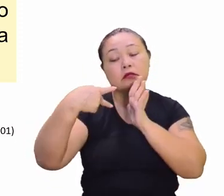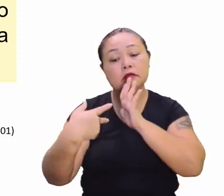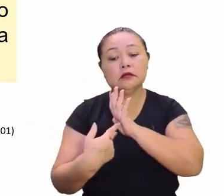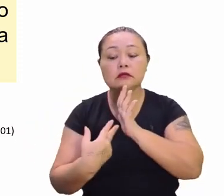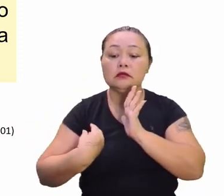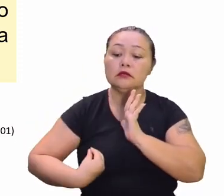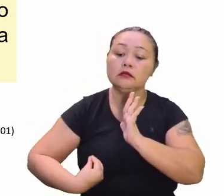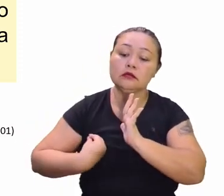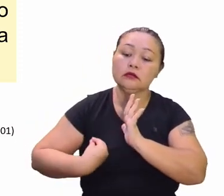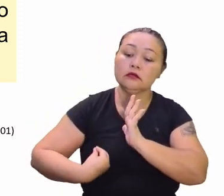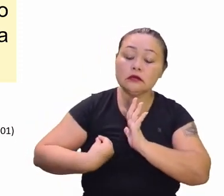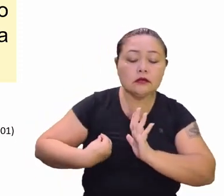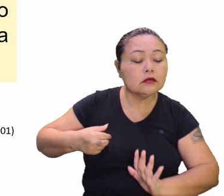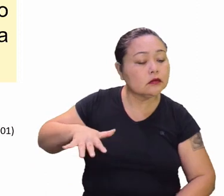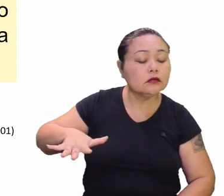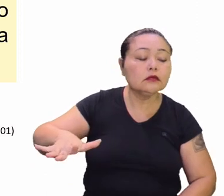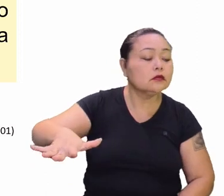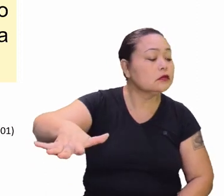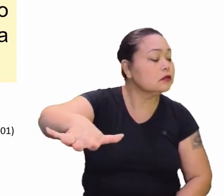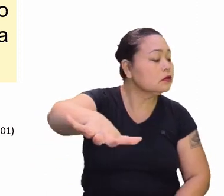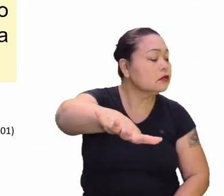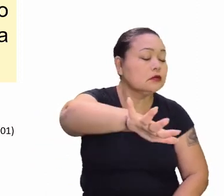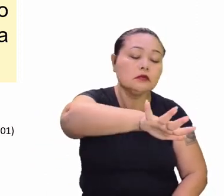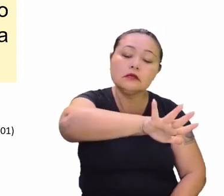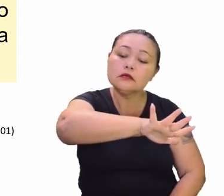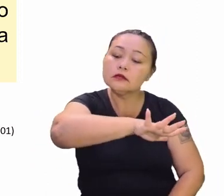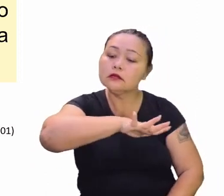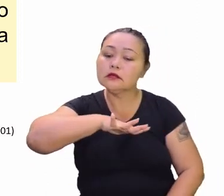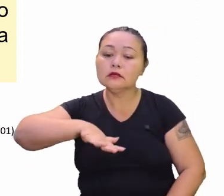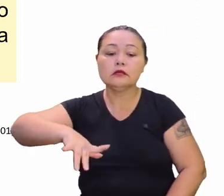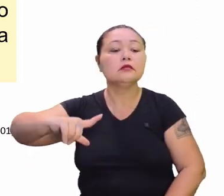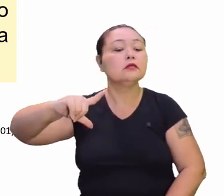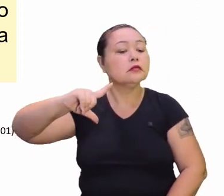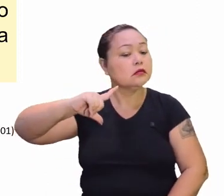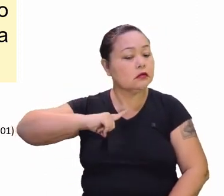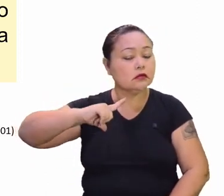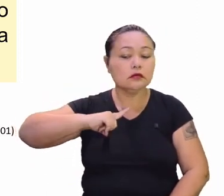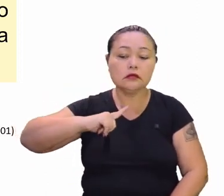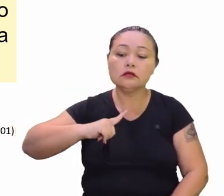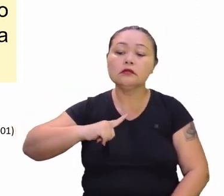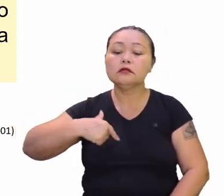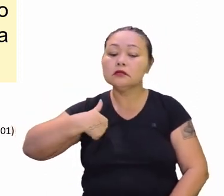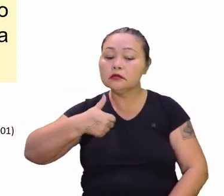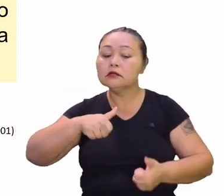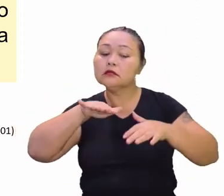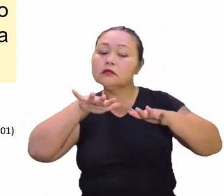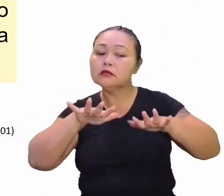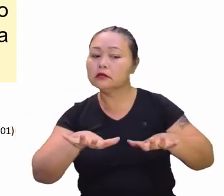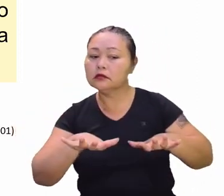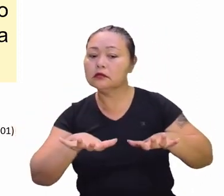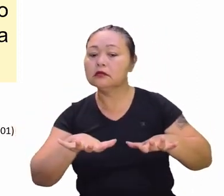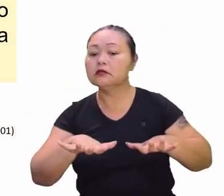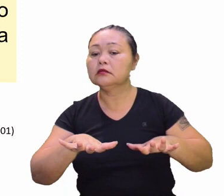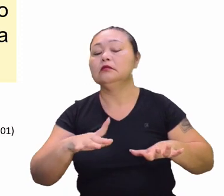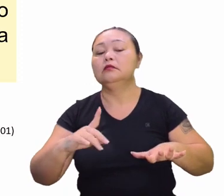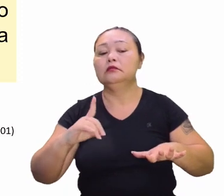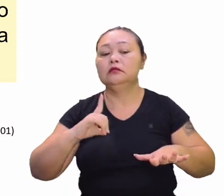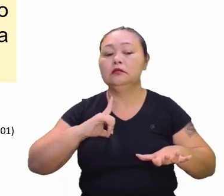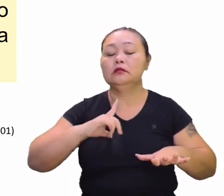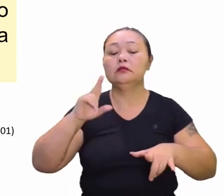seja, a vida ali, exuberante e plena, ela tem que estar intacta, porque ela